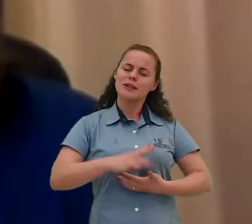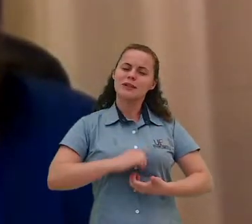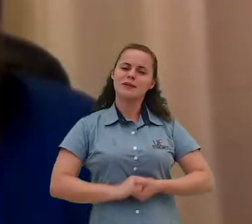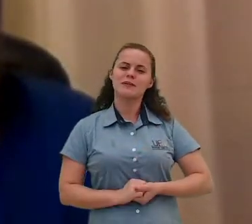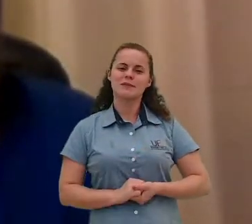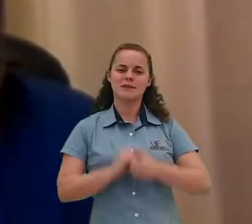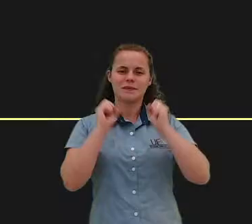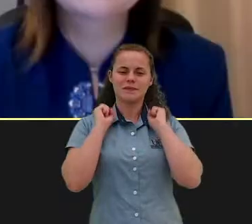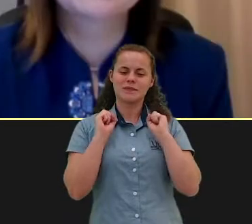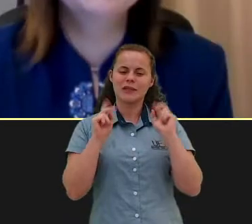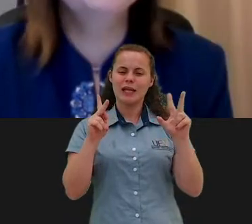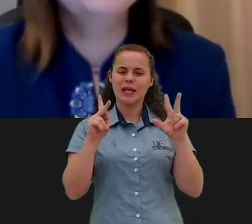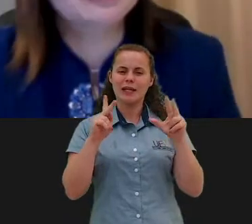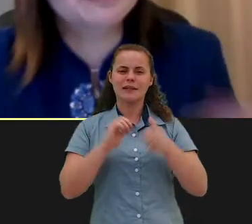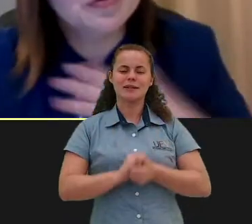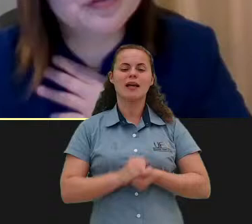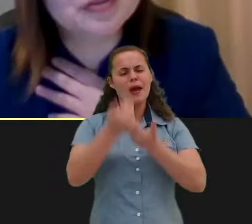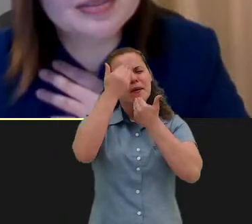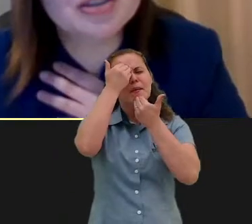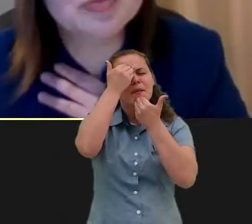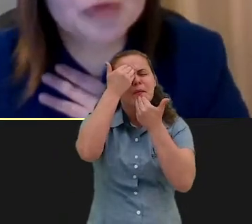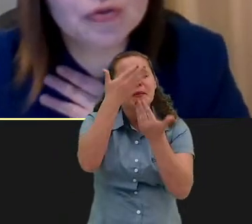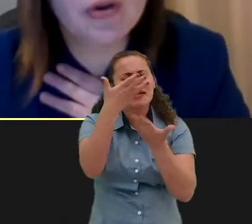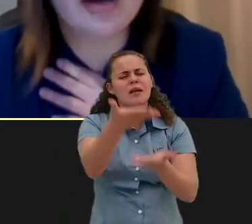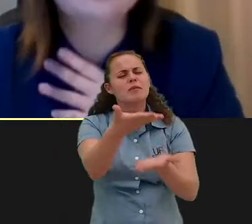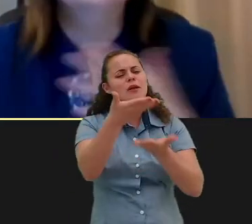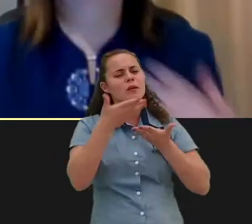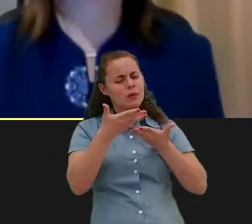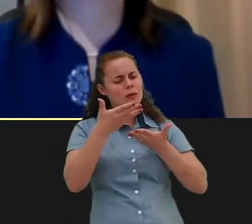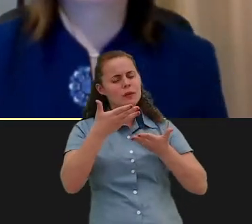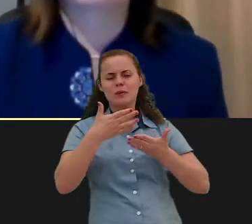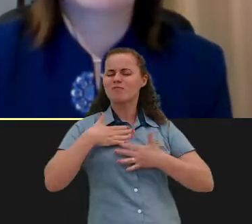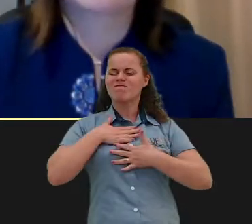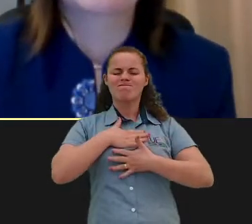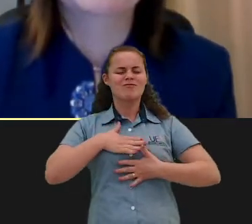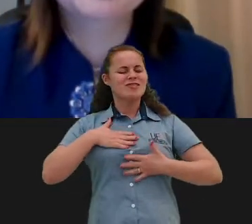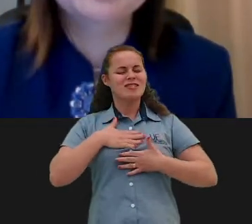ok? Muito obrigada pelo convite, eu me senti muito honrada.